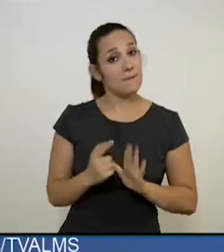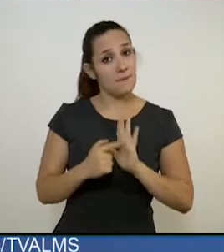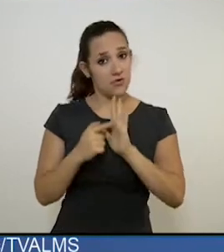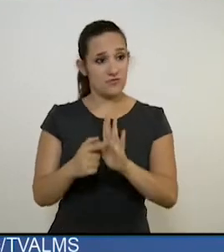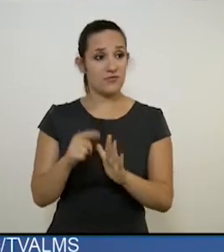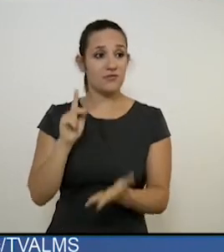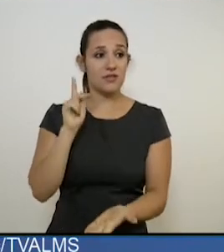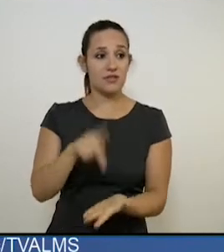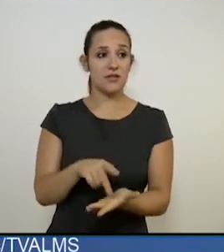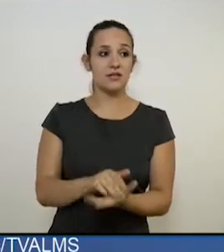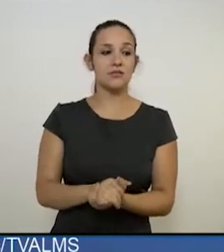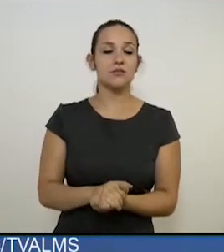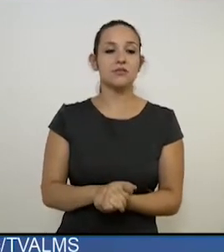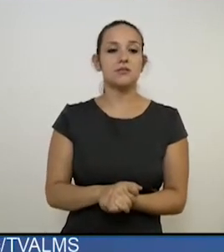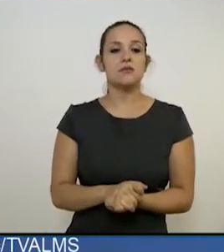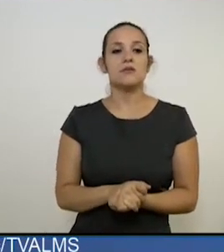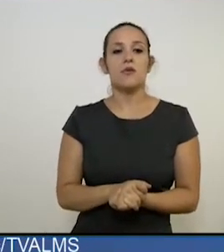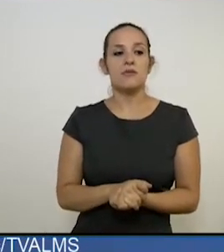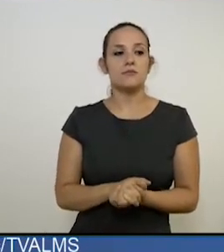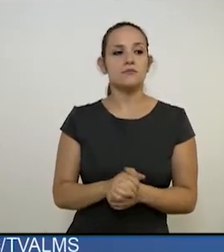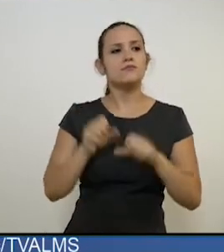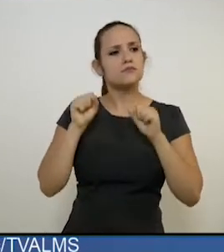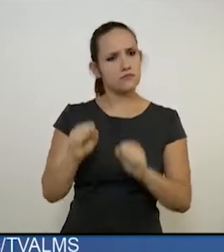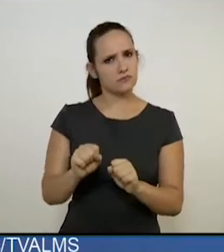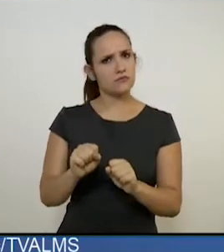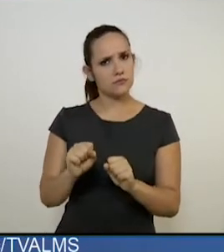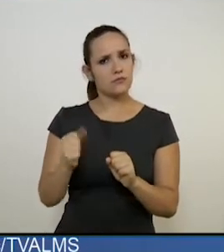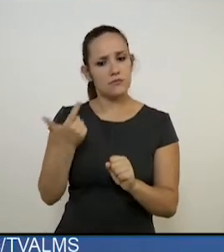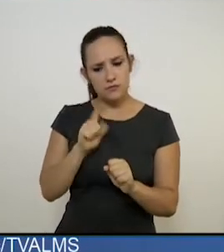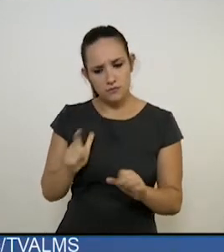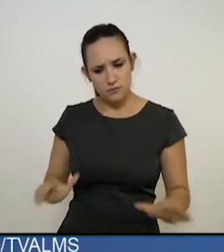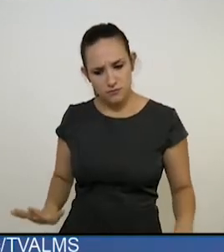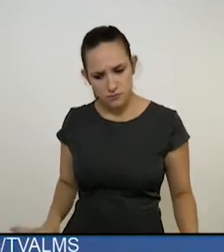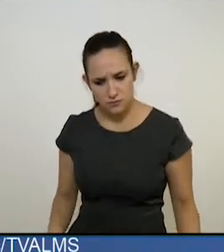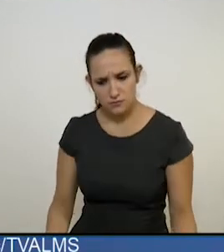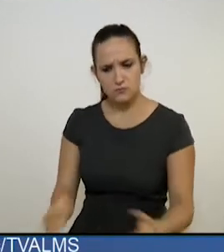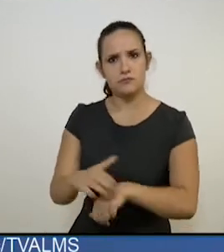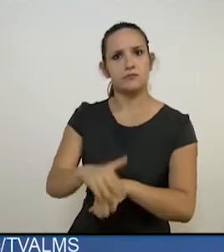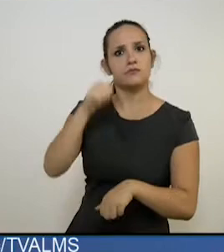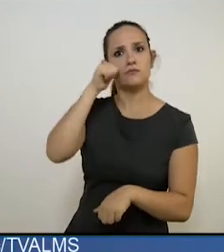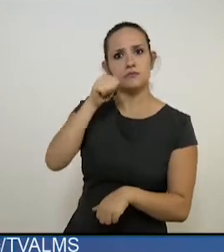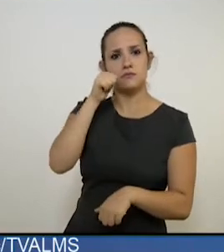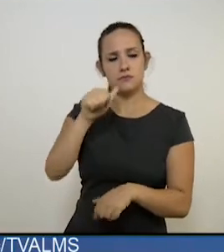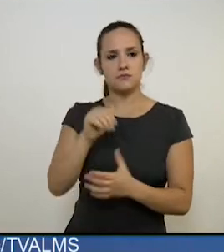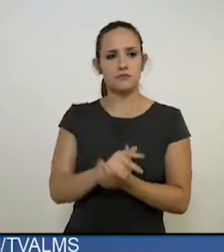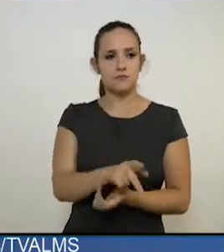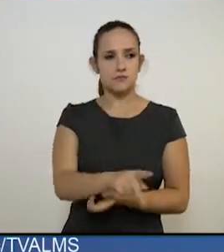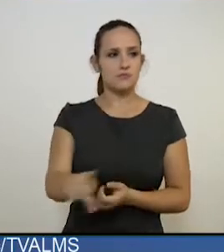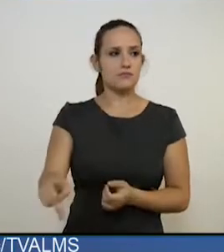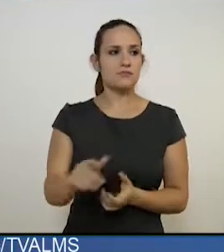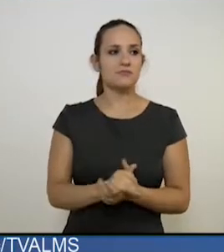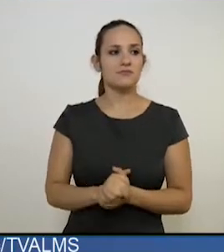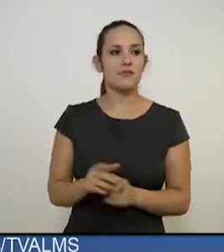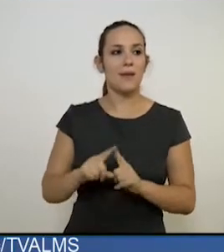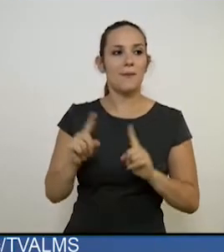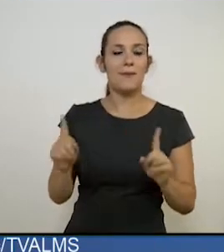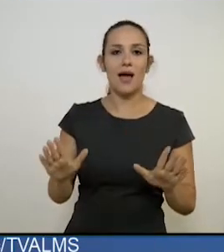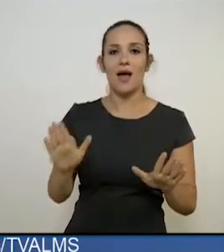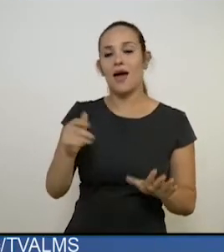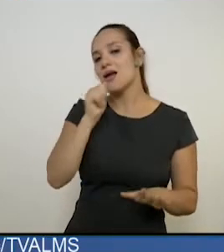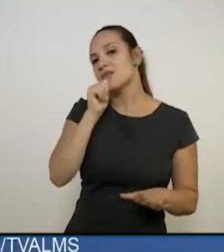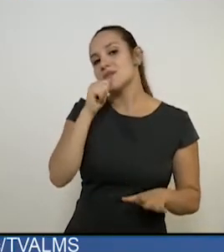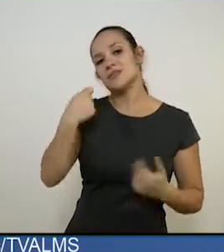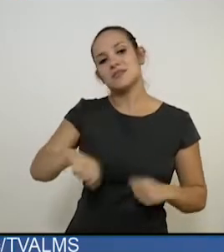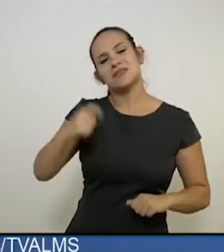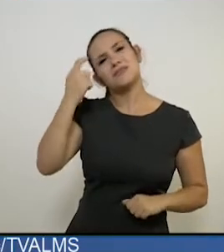como elas podem influenciar mais meninas ao longo dos próximos anos. Mas precisamos